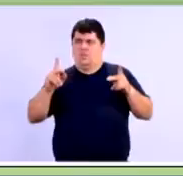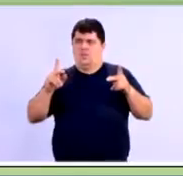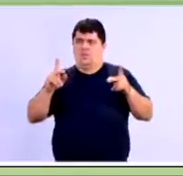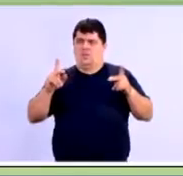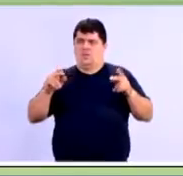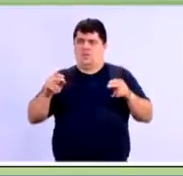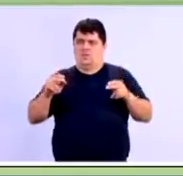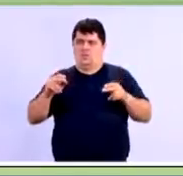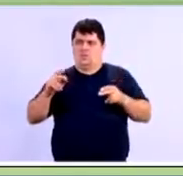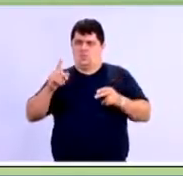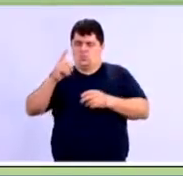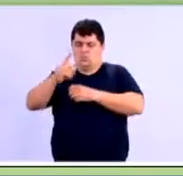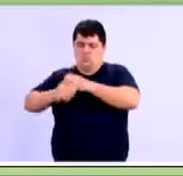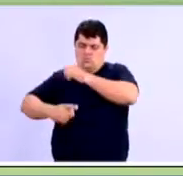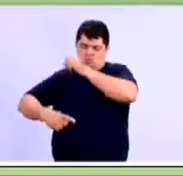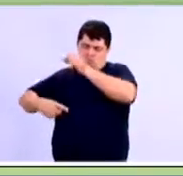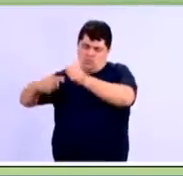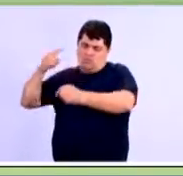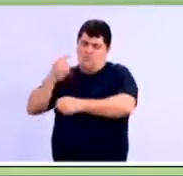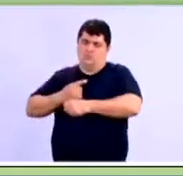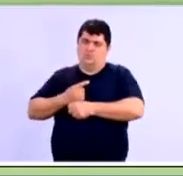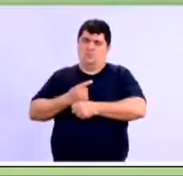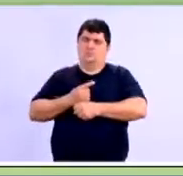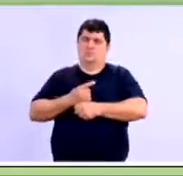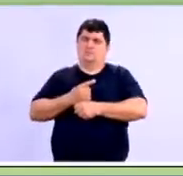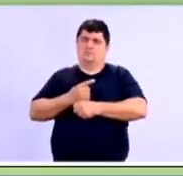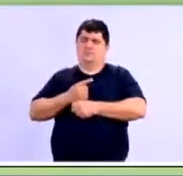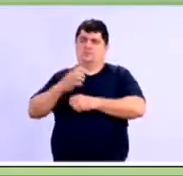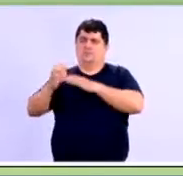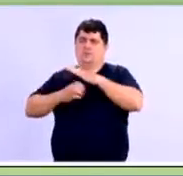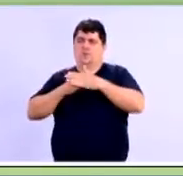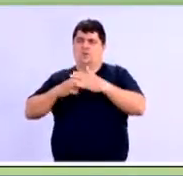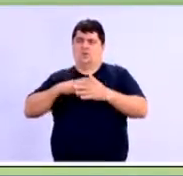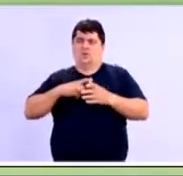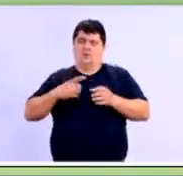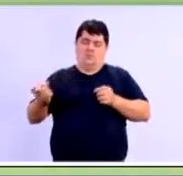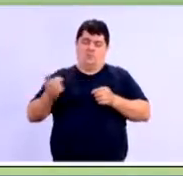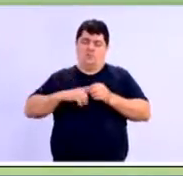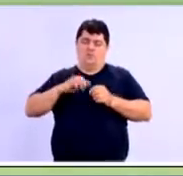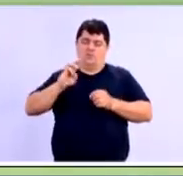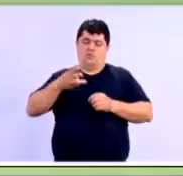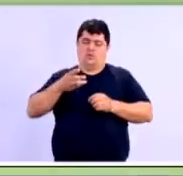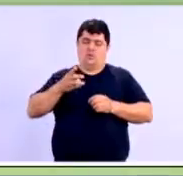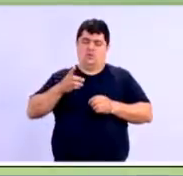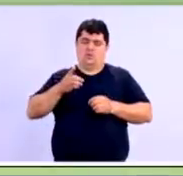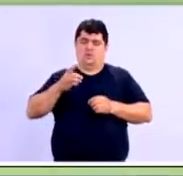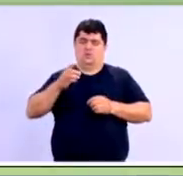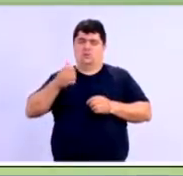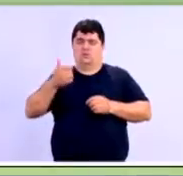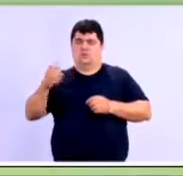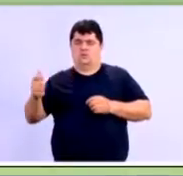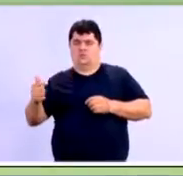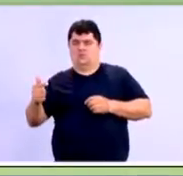é de um ano, essa empresa está retornando 3,17 em um ano. Professor, como é que